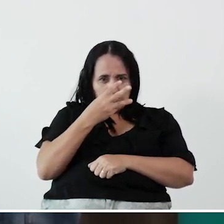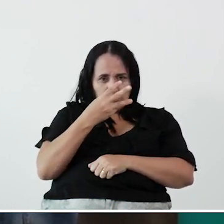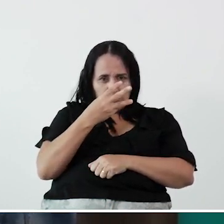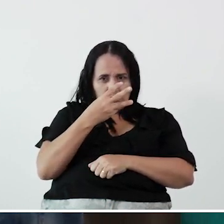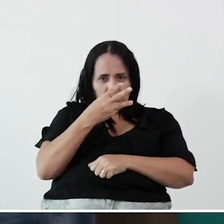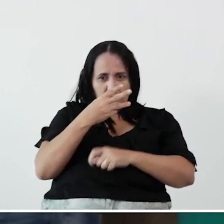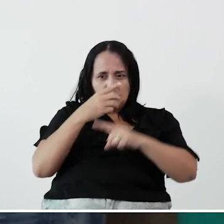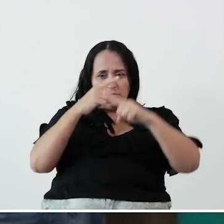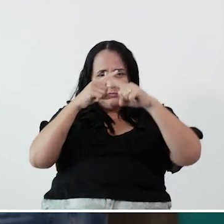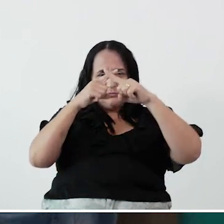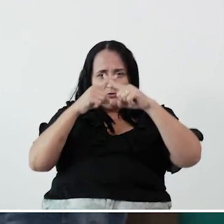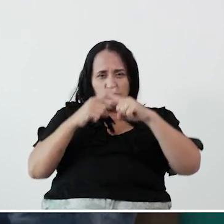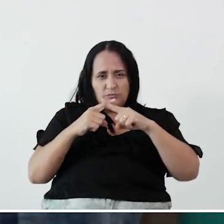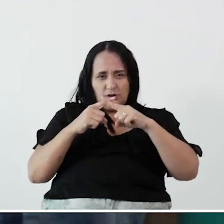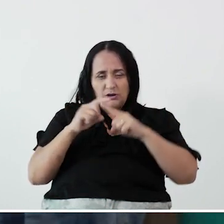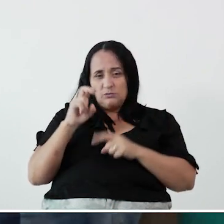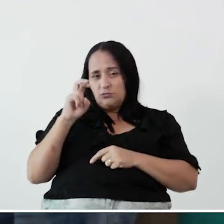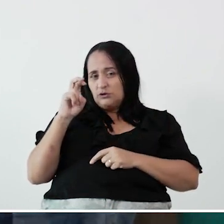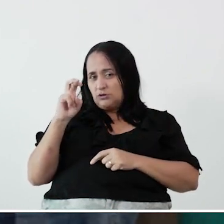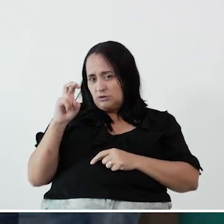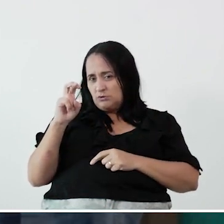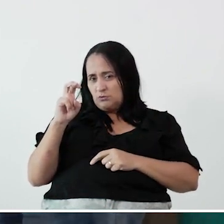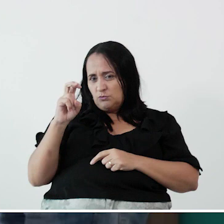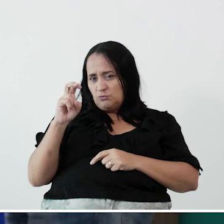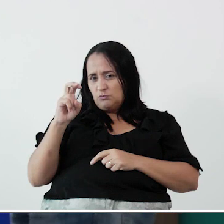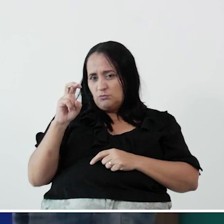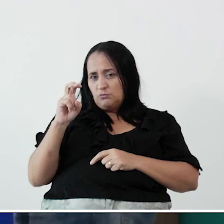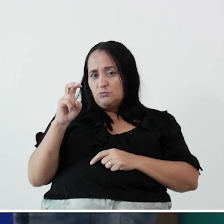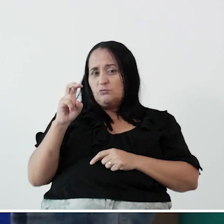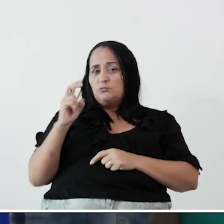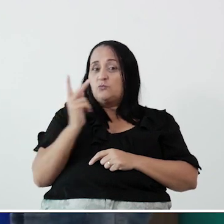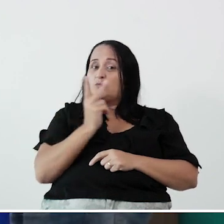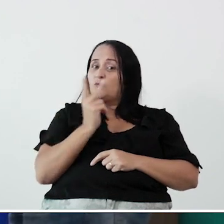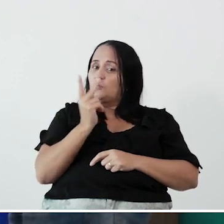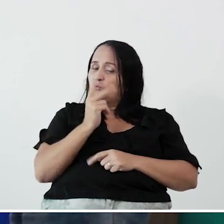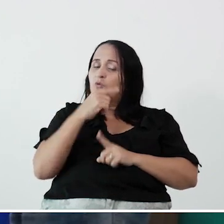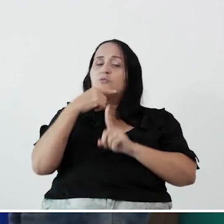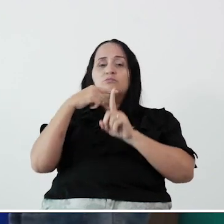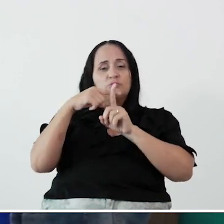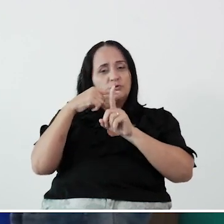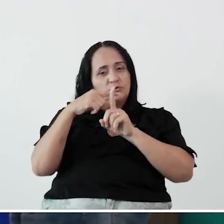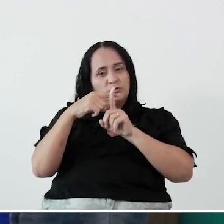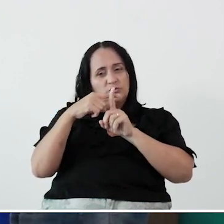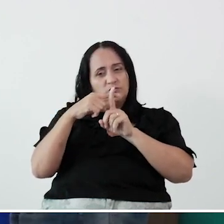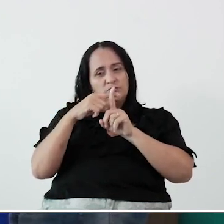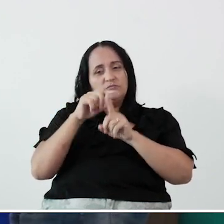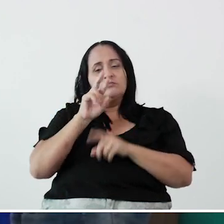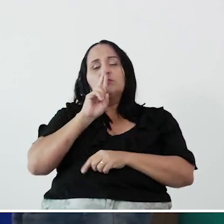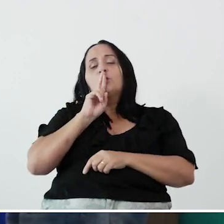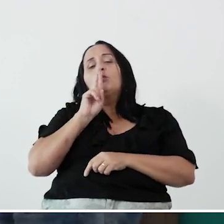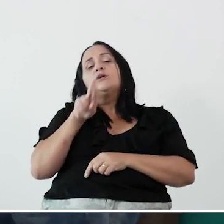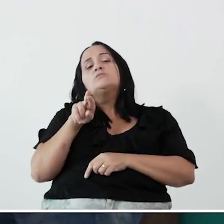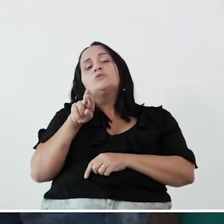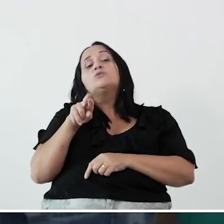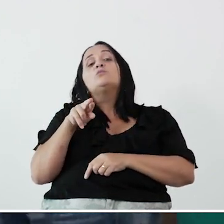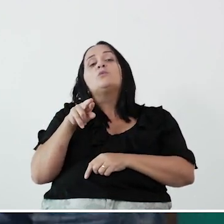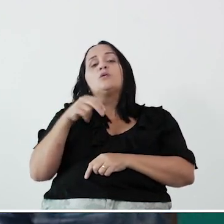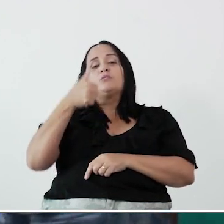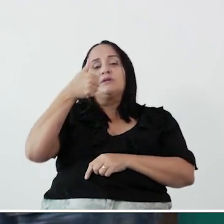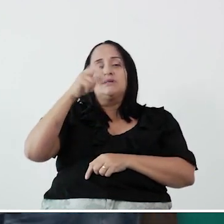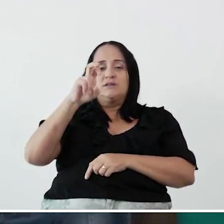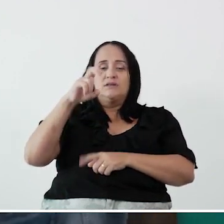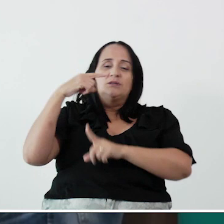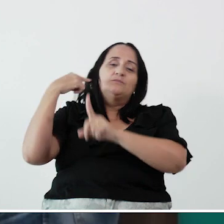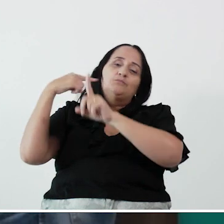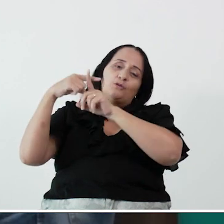número 5. Como ambos são positivos, o resultado será 15 positivo. E